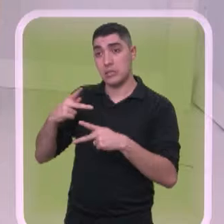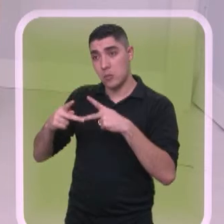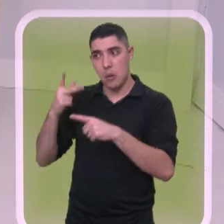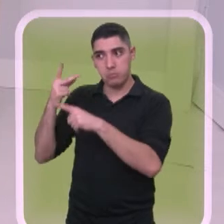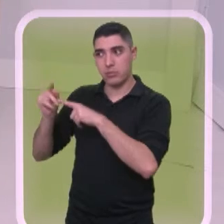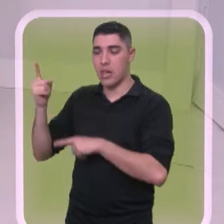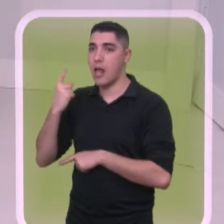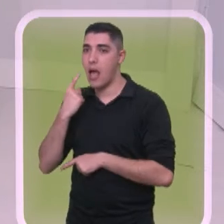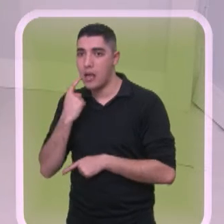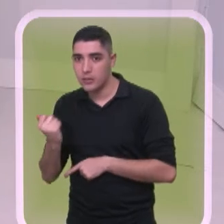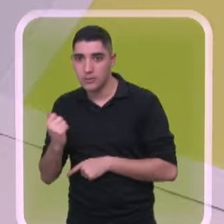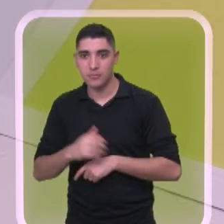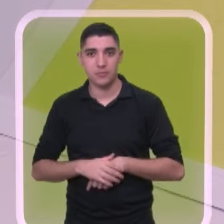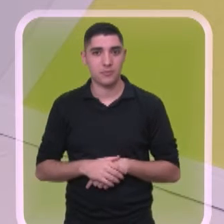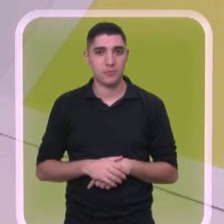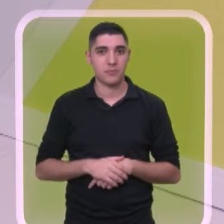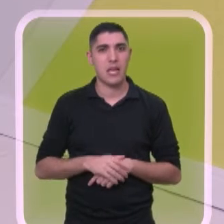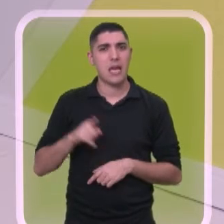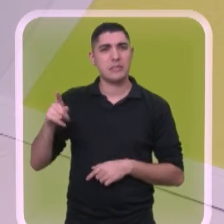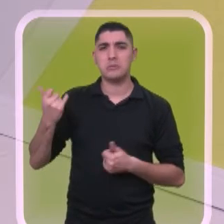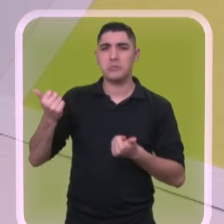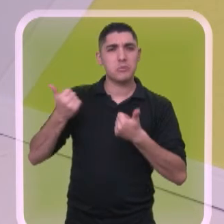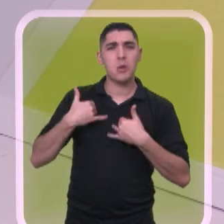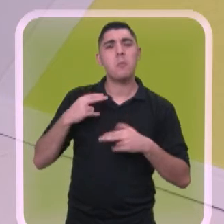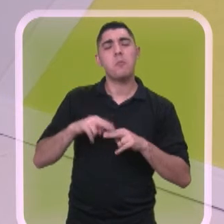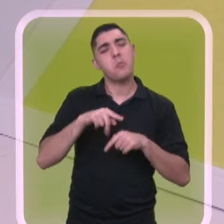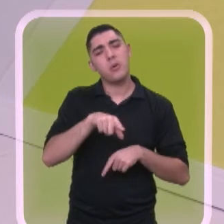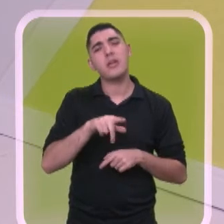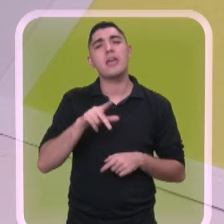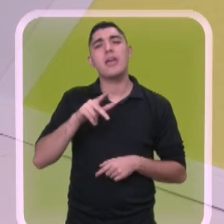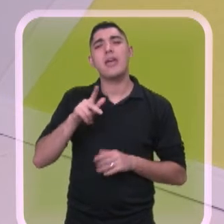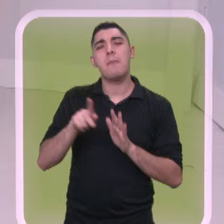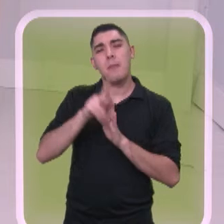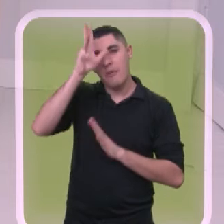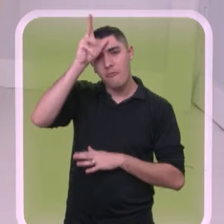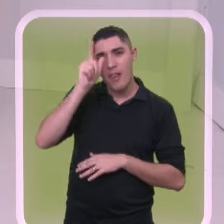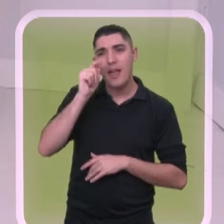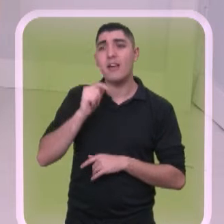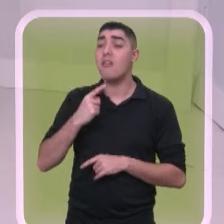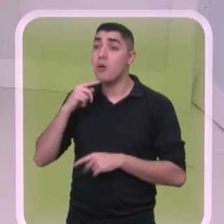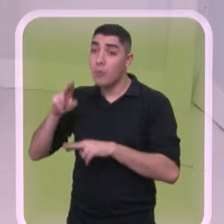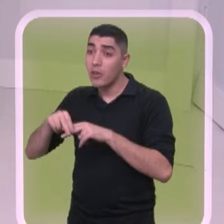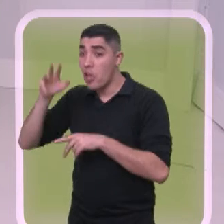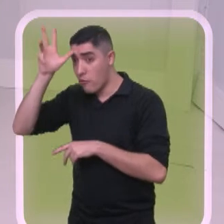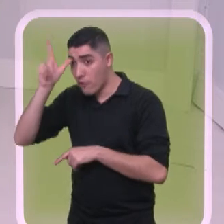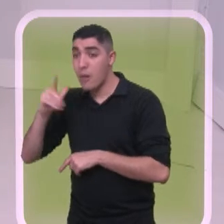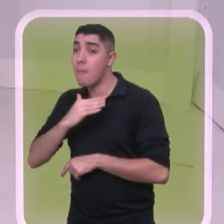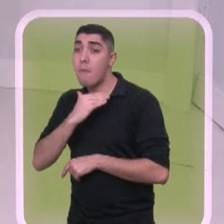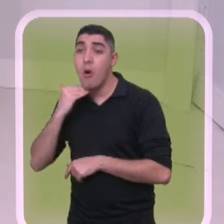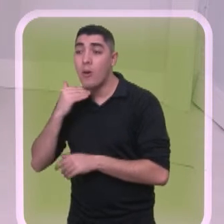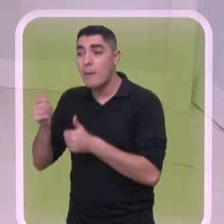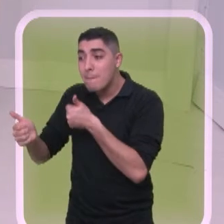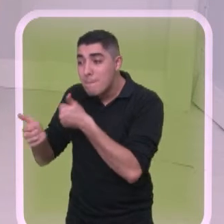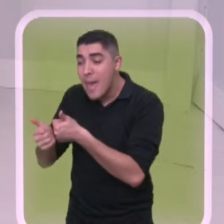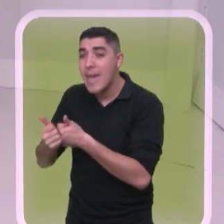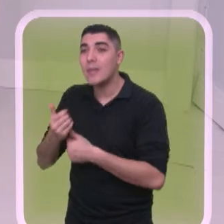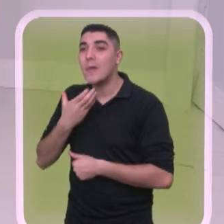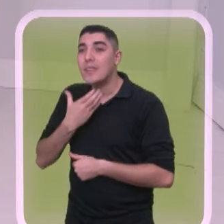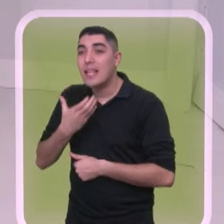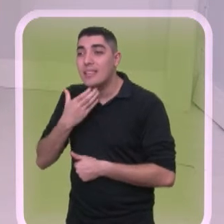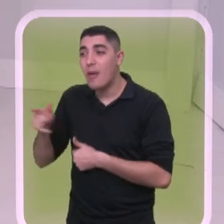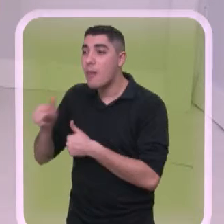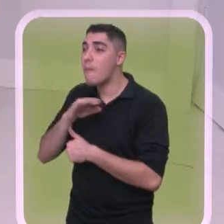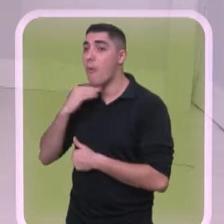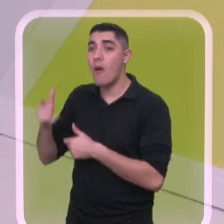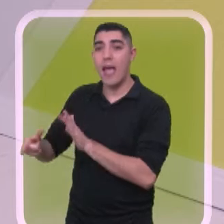Araçatuba. Você não me explicou esse negócio do peru ainda, por que é o peru, mas isso aí fica para uma outra... Porque o peru morre na véspera do Natal, ou é cozinhado na véspera do Natal.